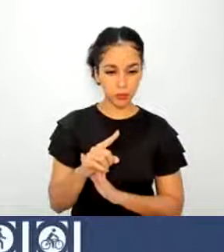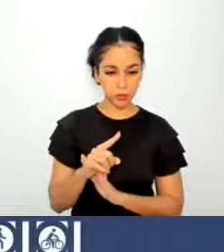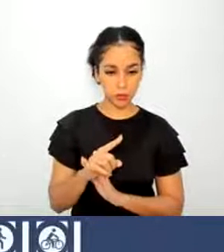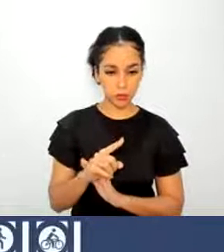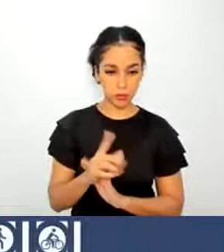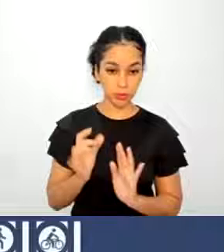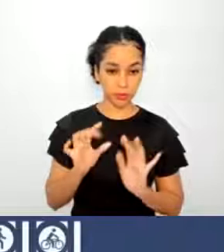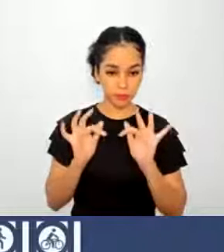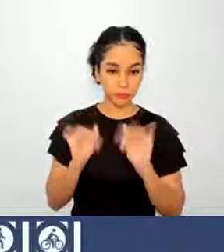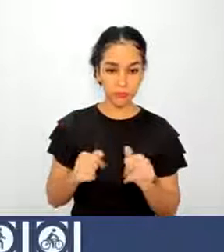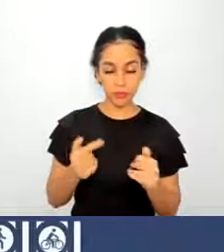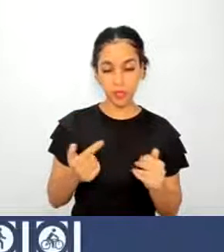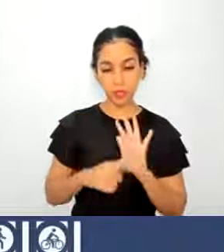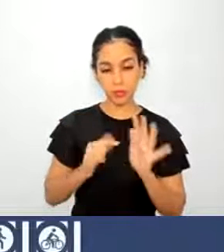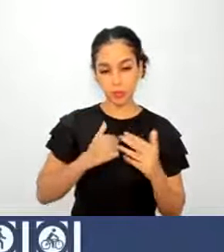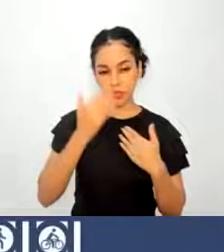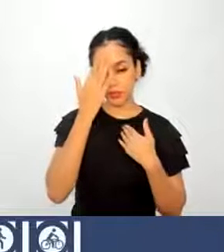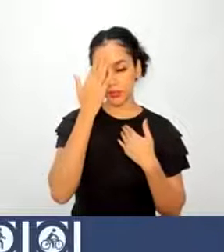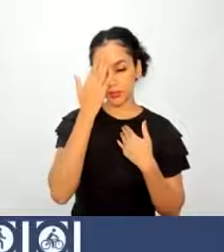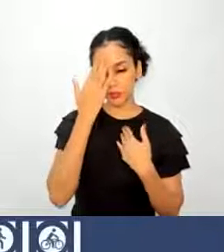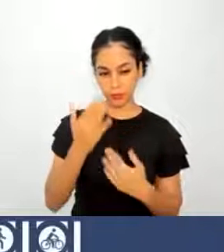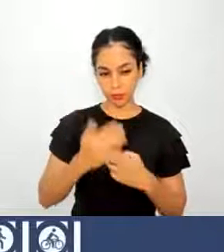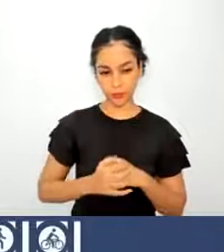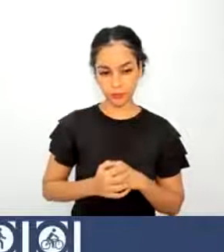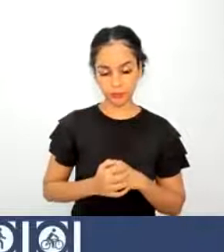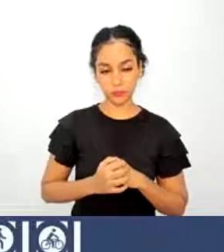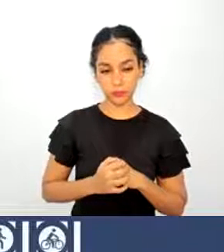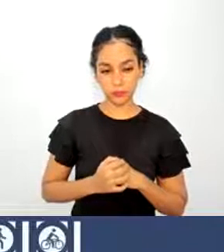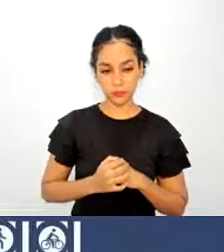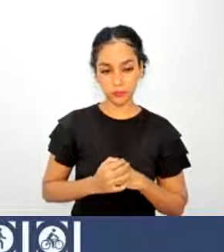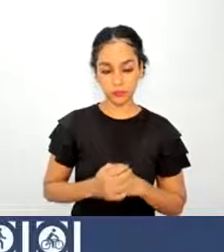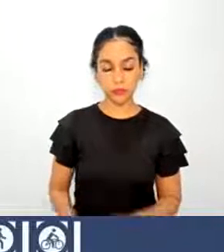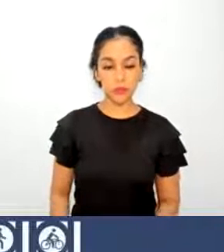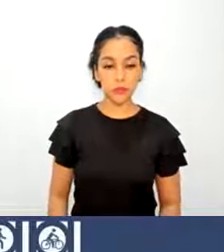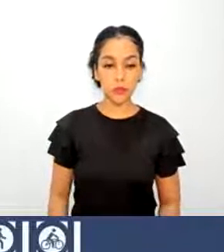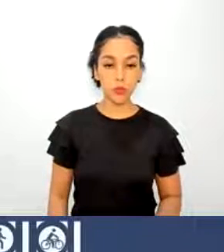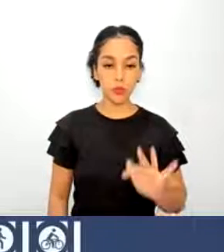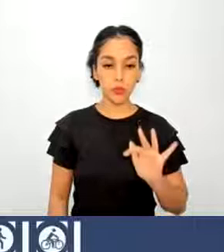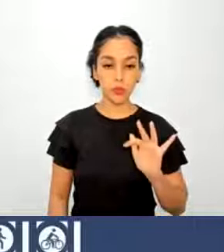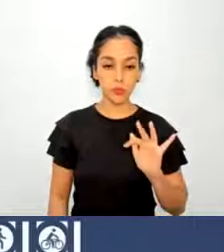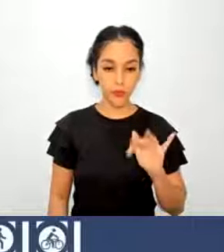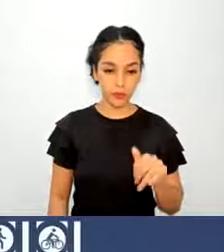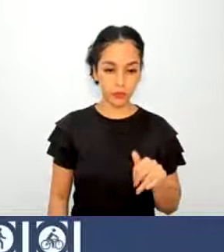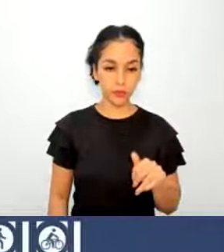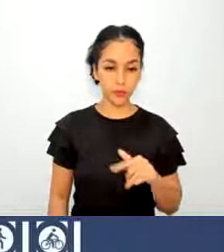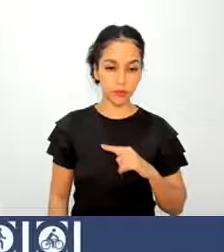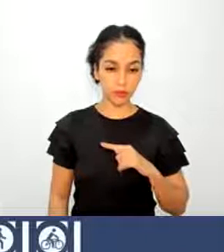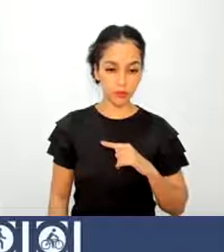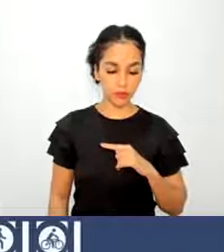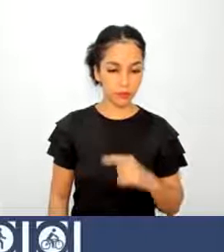antes de eu agradecer a Adriana. Tem um finalzinho, numa das pranchas